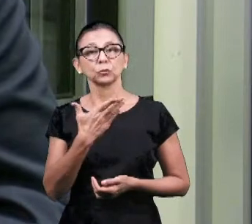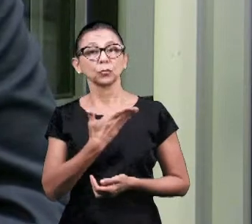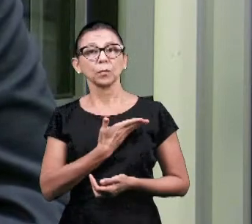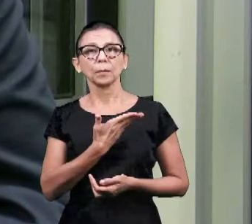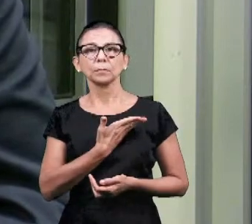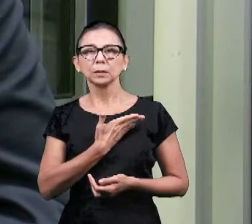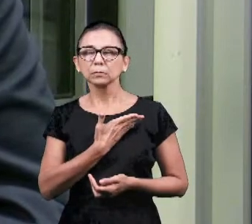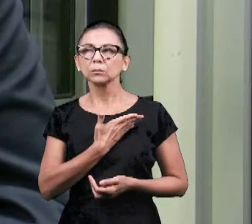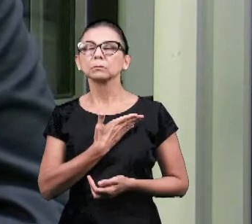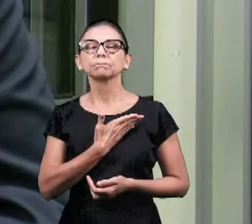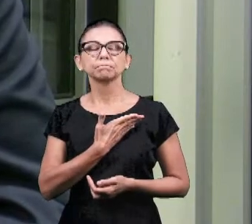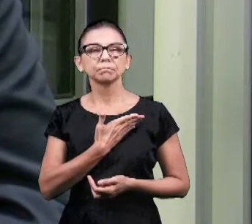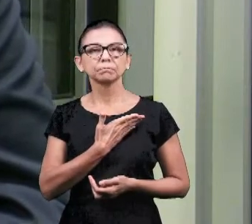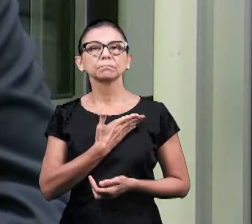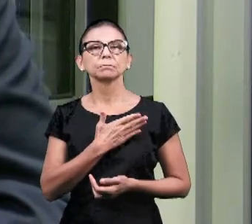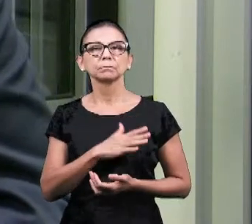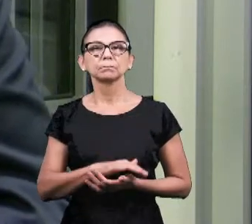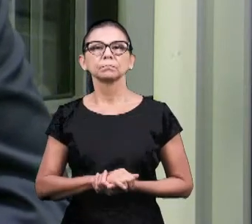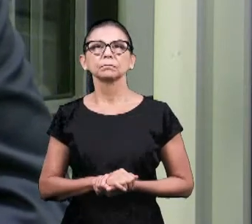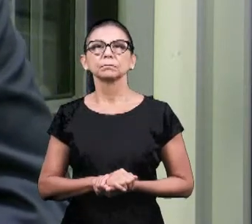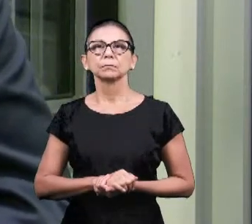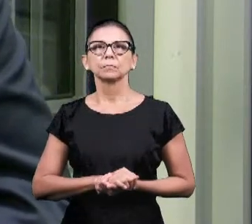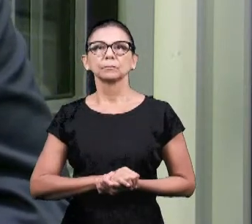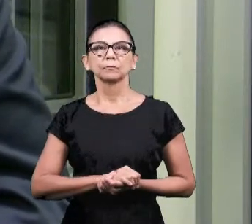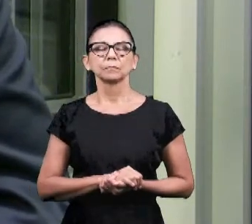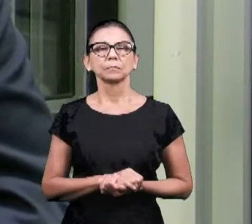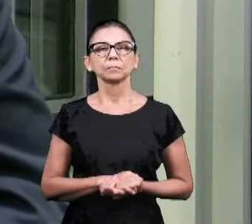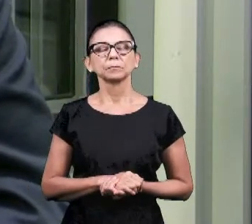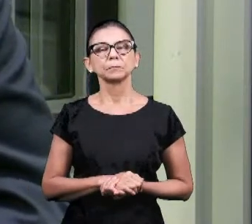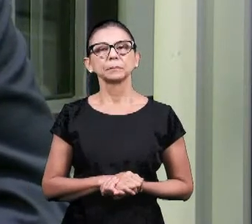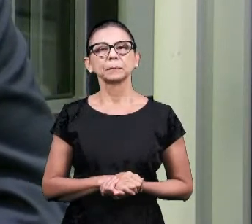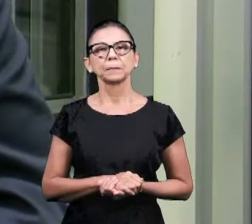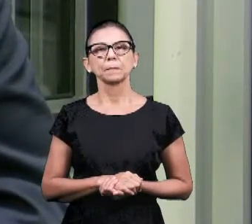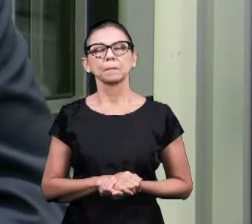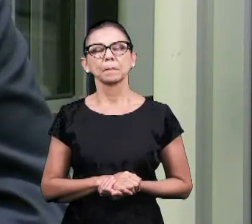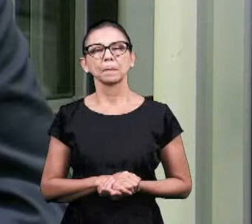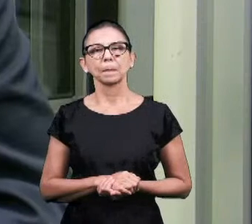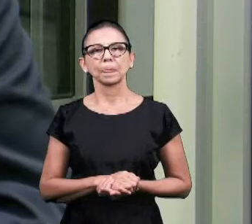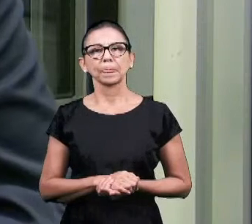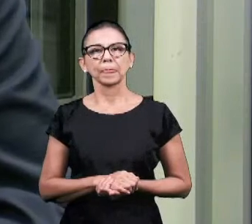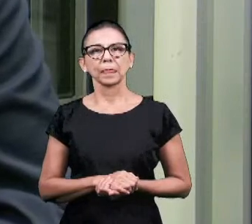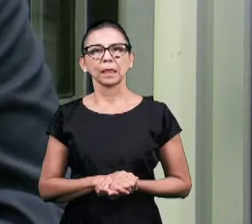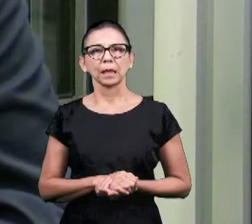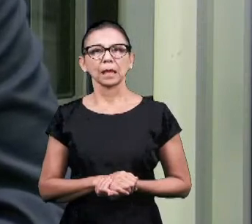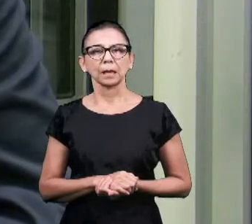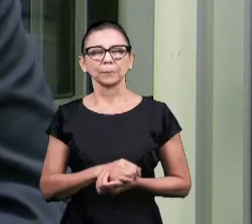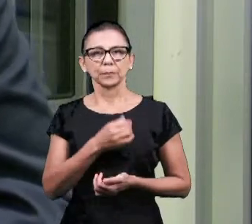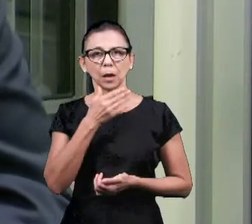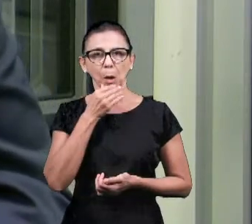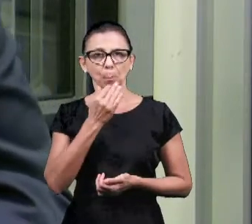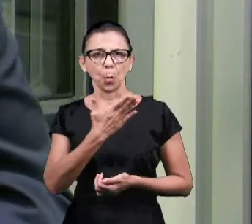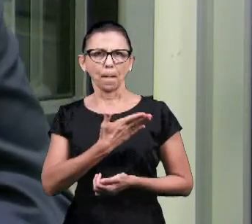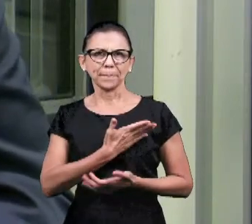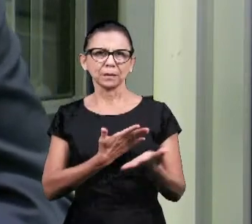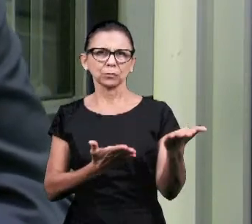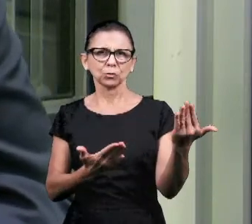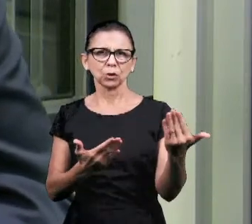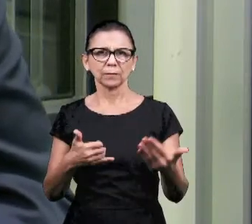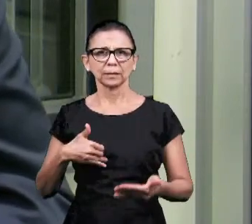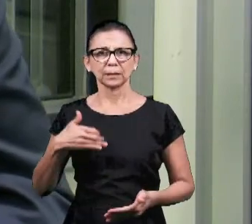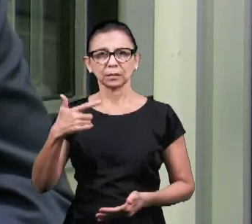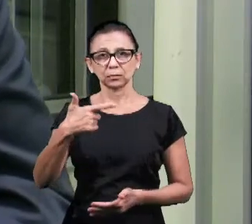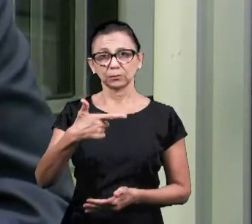infância, chamava-se ele Itamar Canal. Ele partiu para o Senhor ainda jovem, com 23 anos de